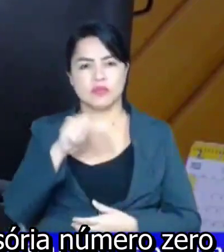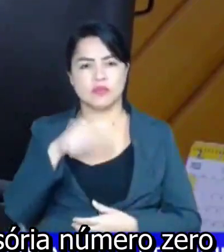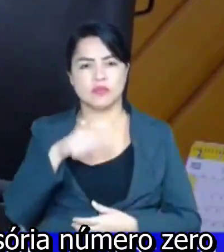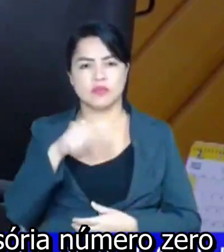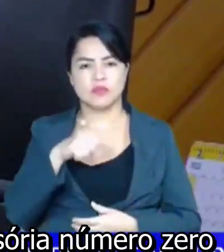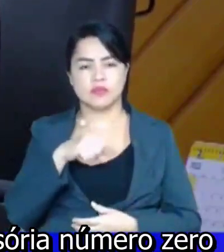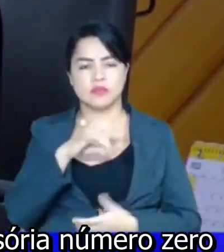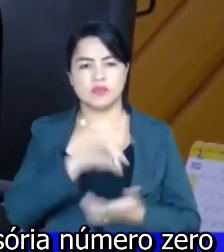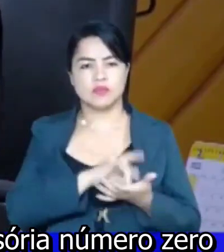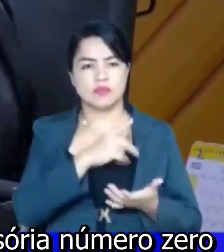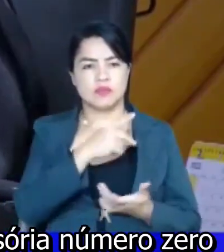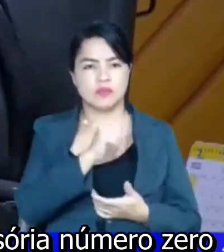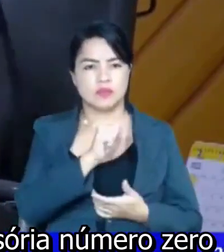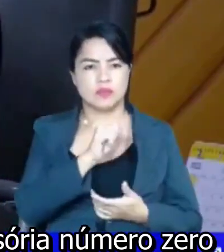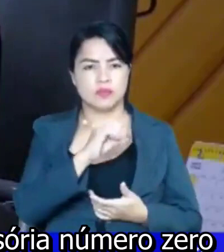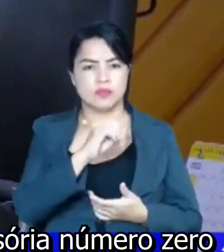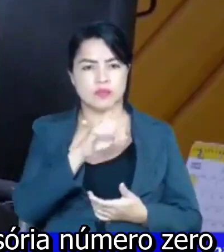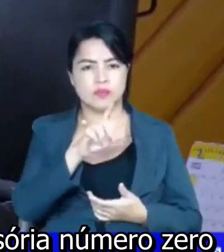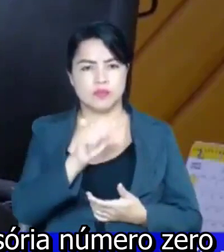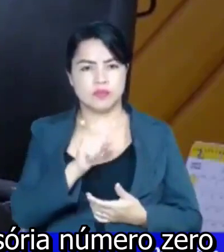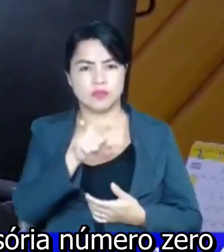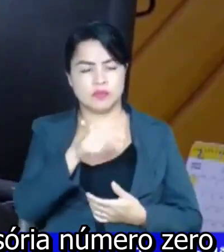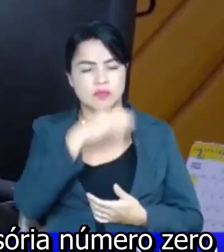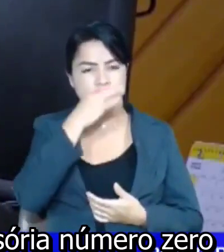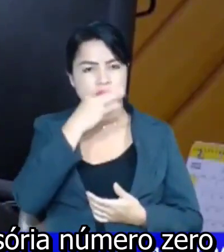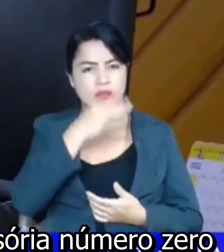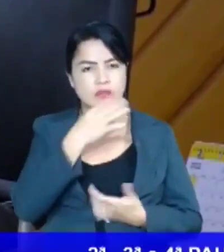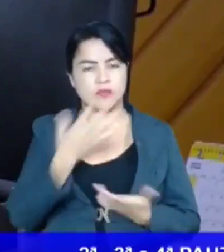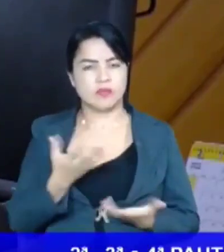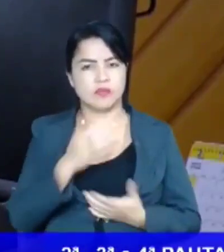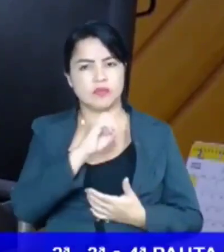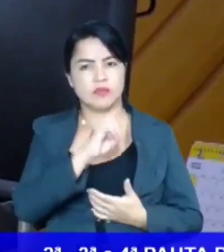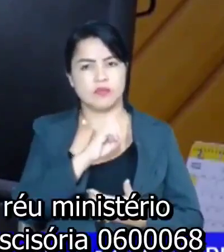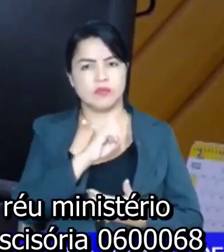presidente. Faço o pregão do item 2, é a ação rescisória número